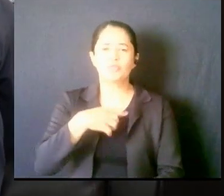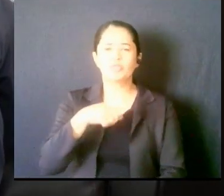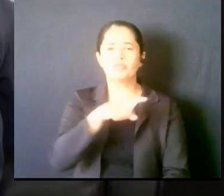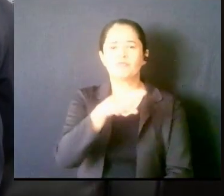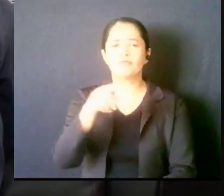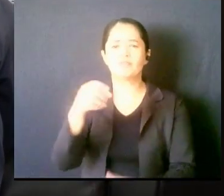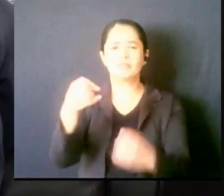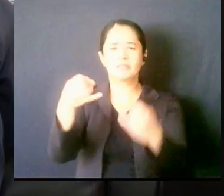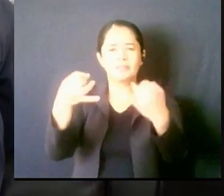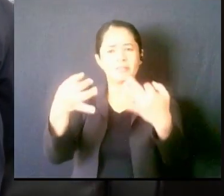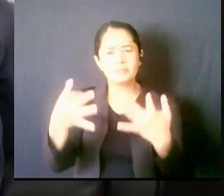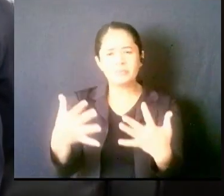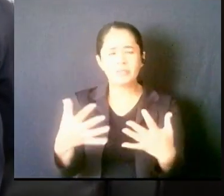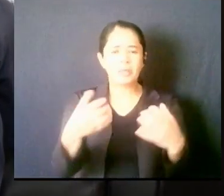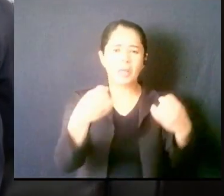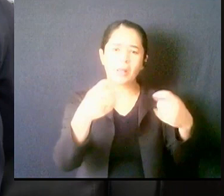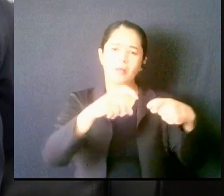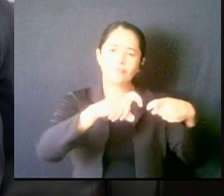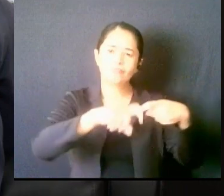sobre sexualidade.